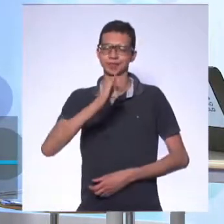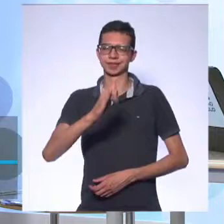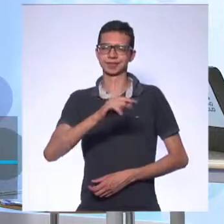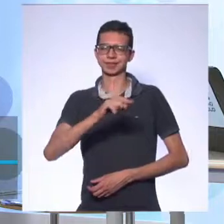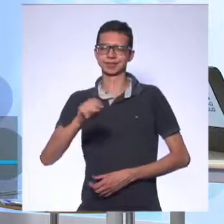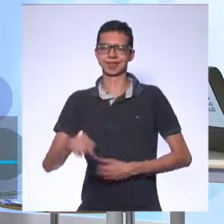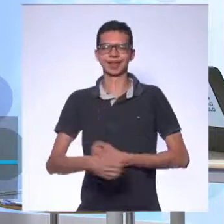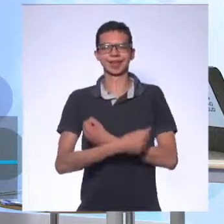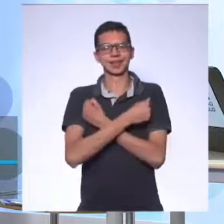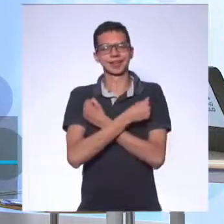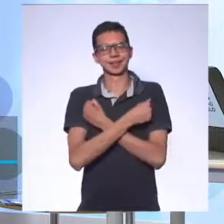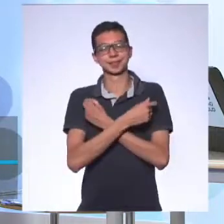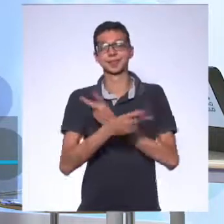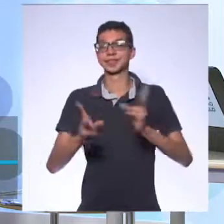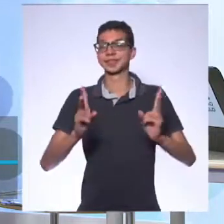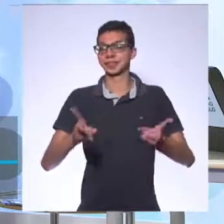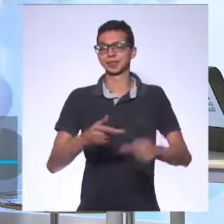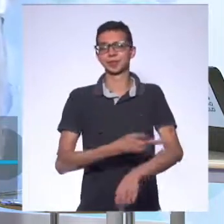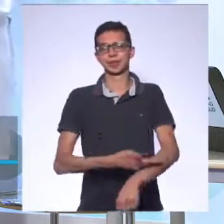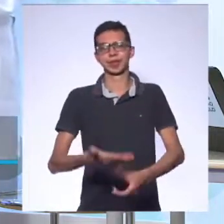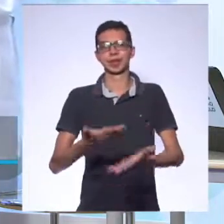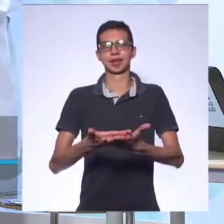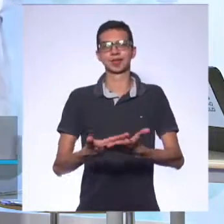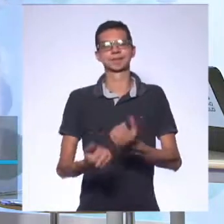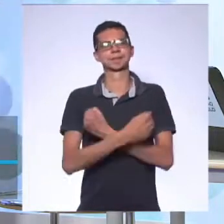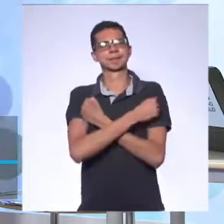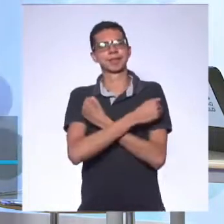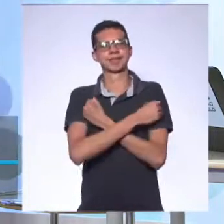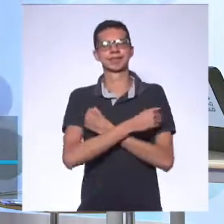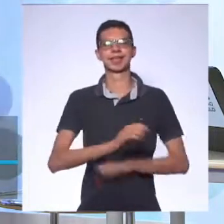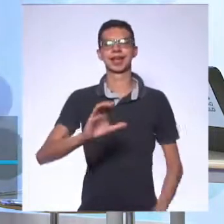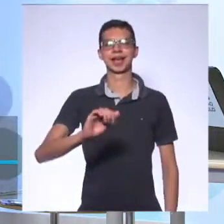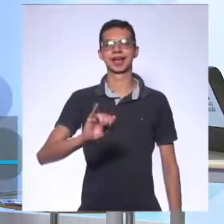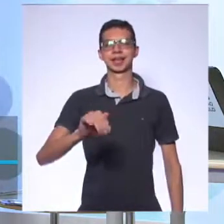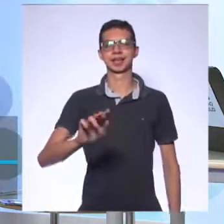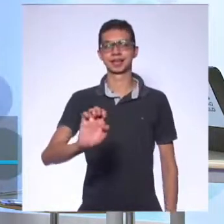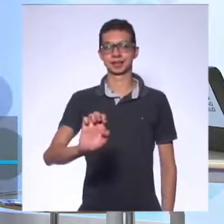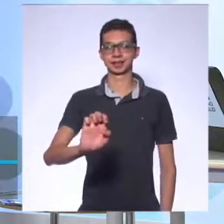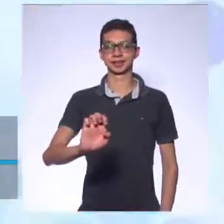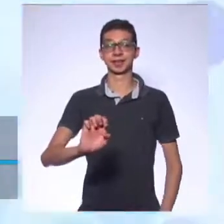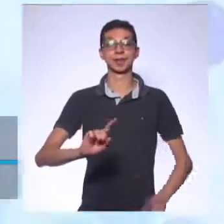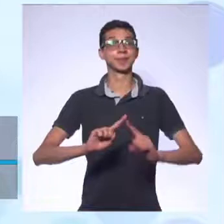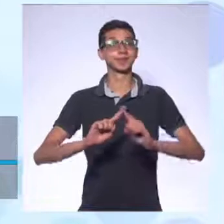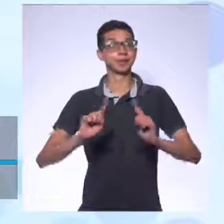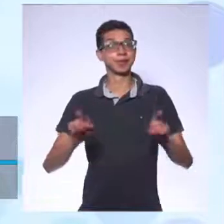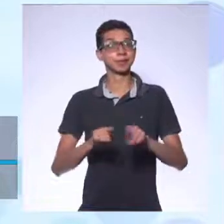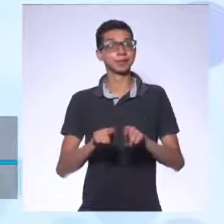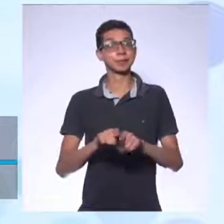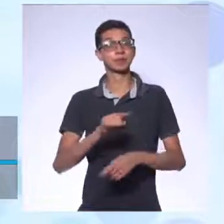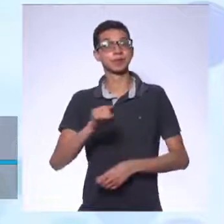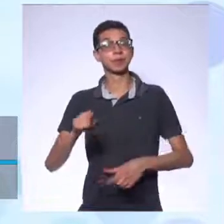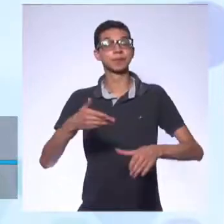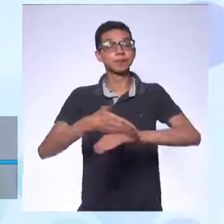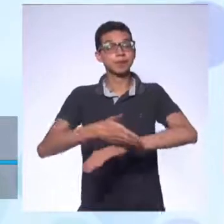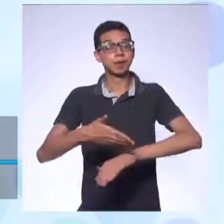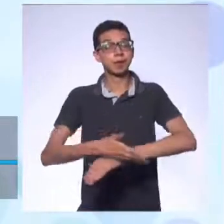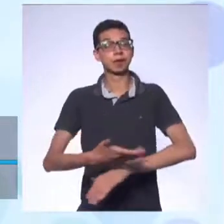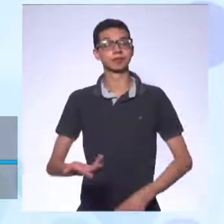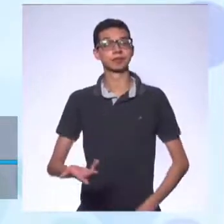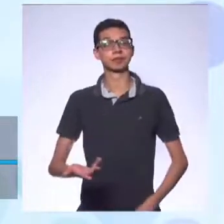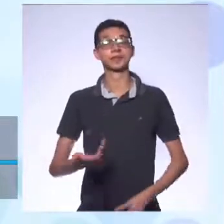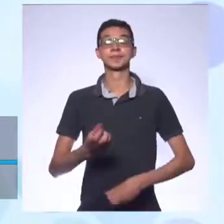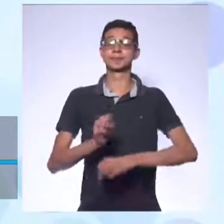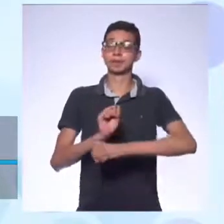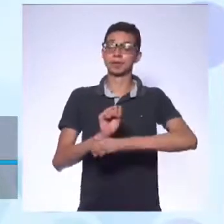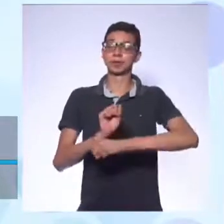nossa aula, aí sempre tem os abraços, né? Então, um abração aqui para o Kaique, André, mas ó, pode colocar participação aí, viu, Kaique? A gente está